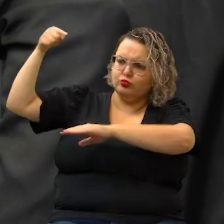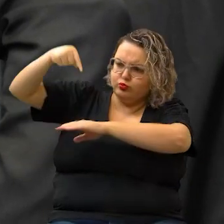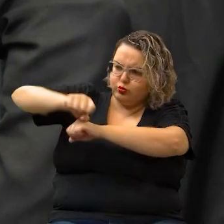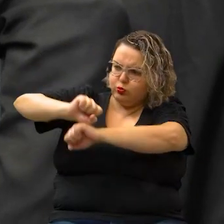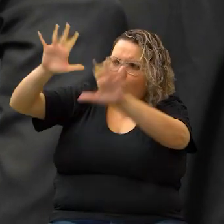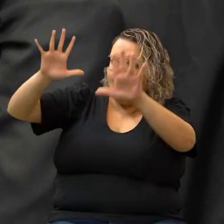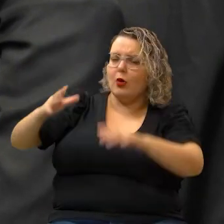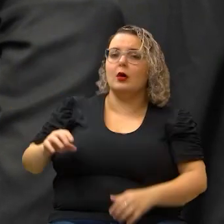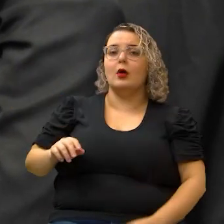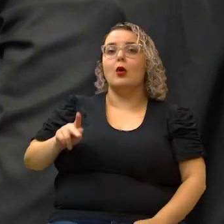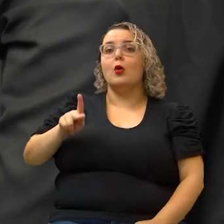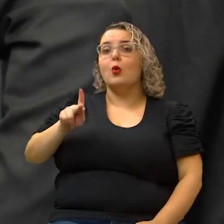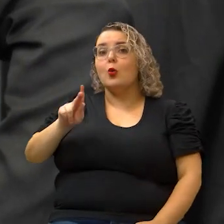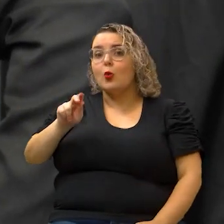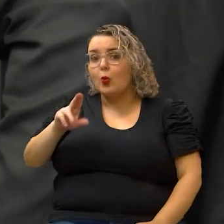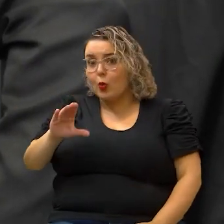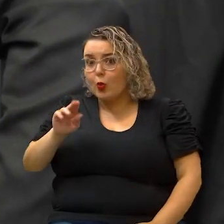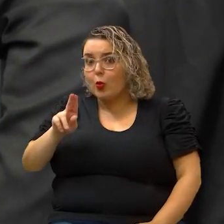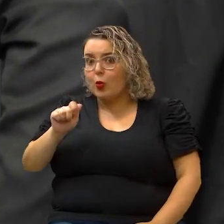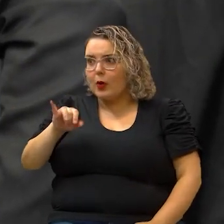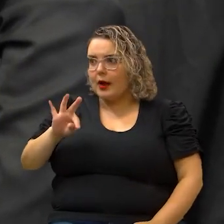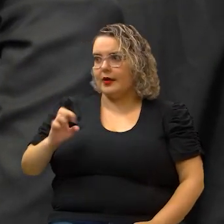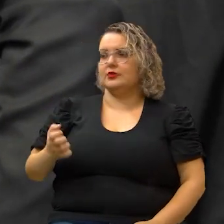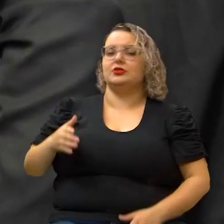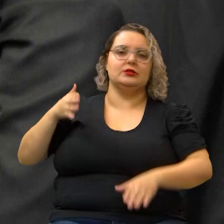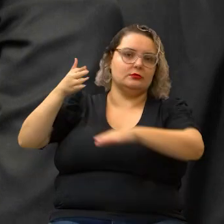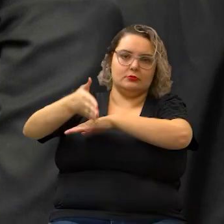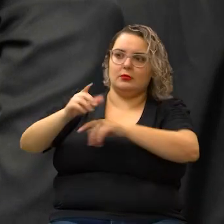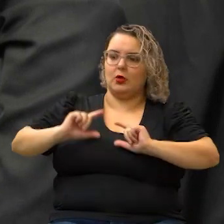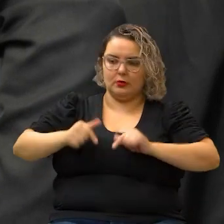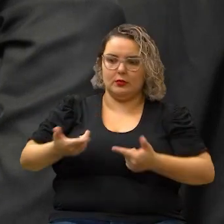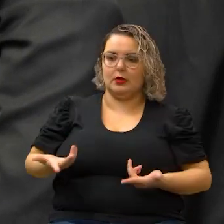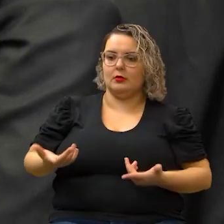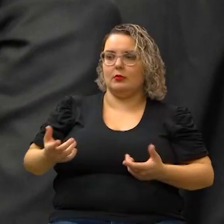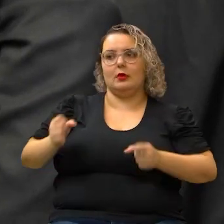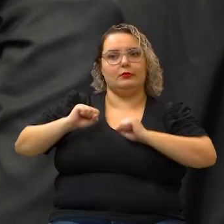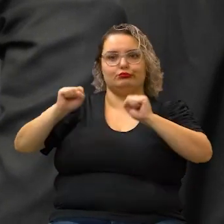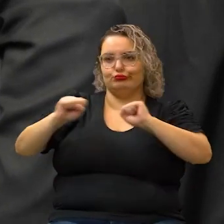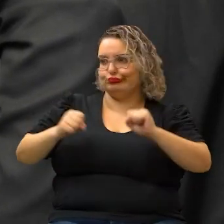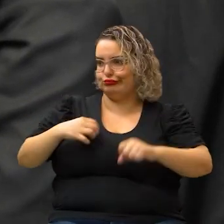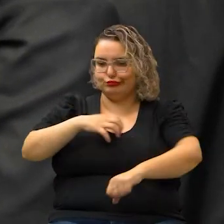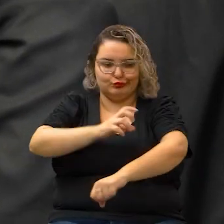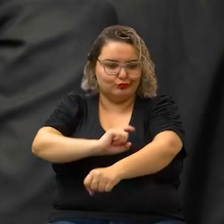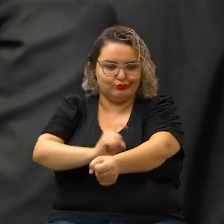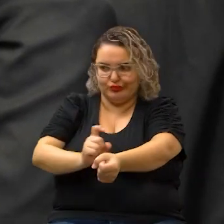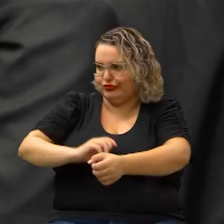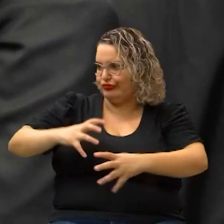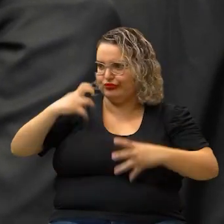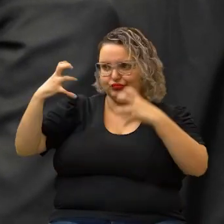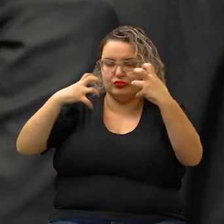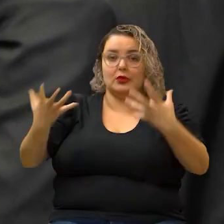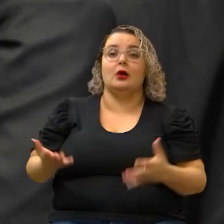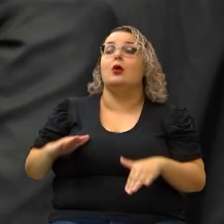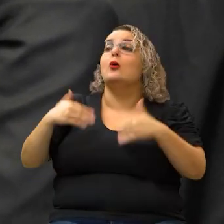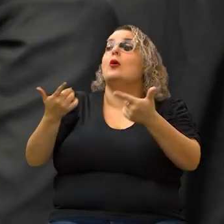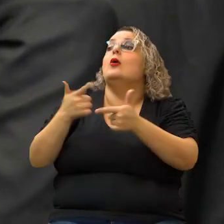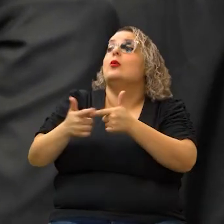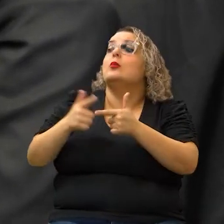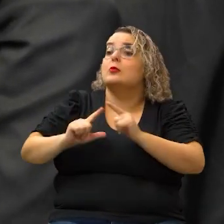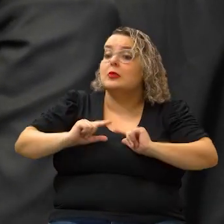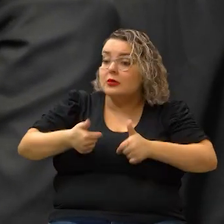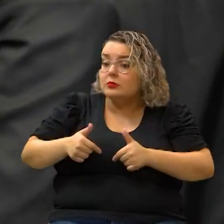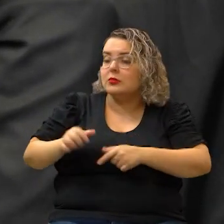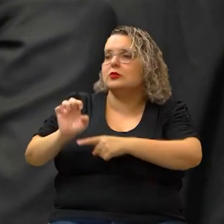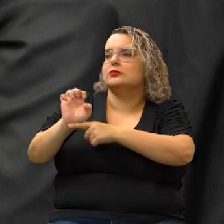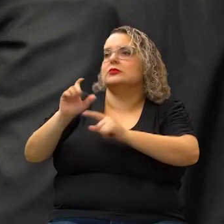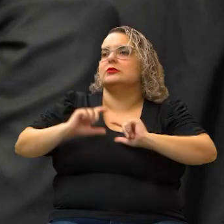Kuwait. Ele invadiu o Kuwait e queria jogar a culpa em Israel. Olha aqui, que loucura, né? Provocar ira, né? Porque havia um descontentamento. Porque qual é o problema do Estado de Israel?